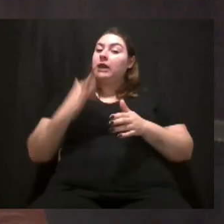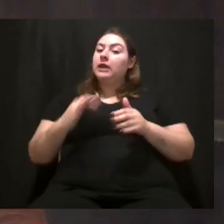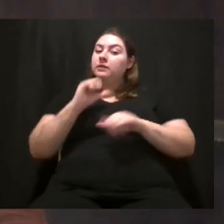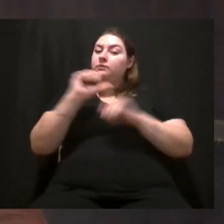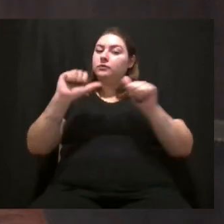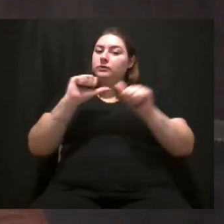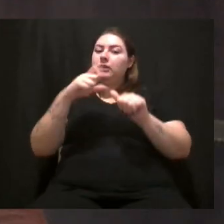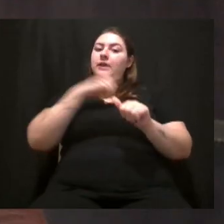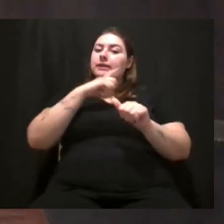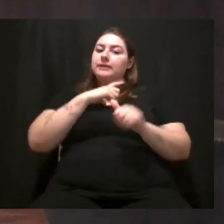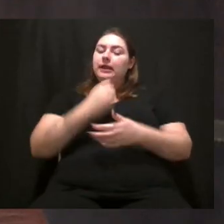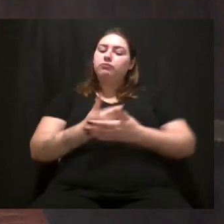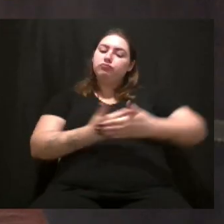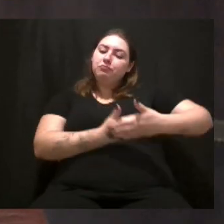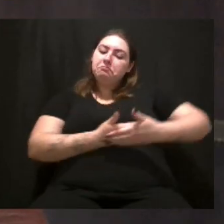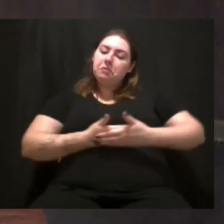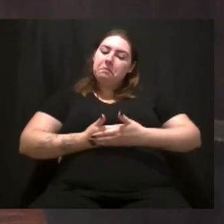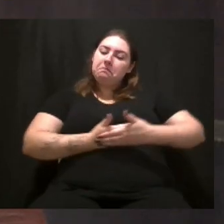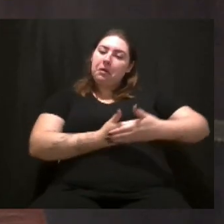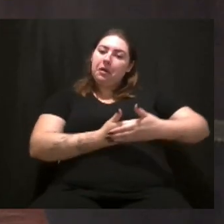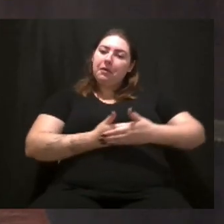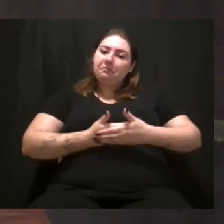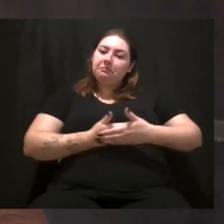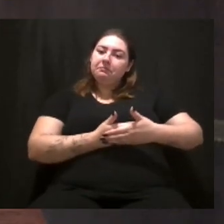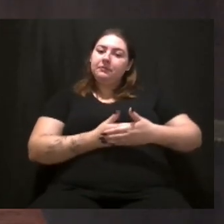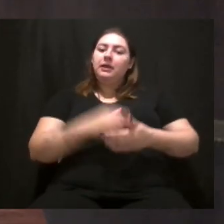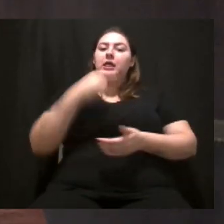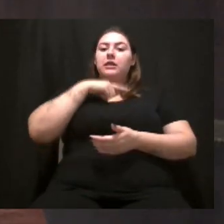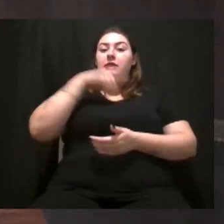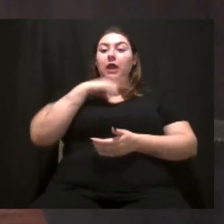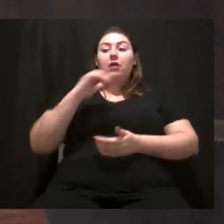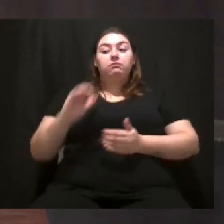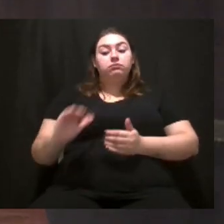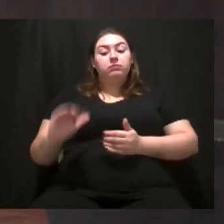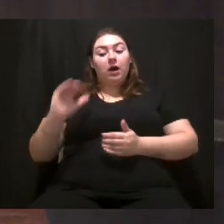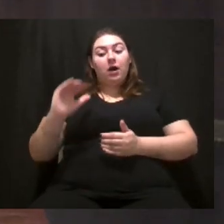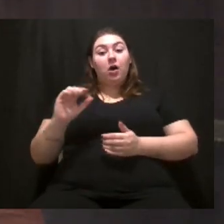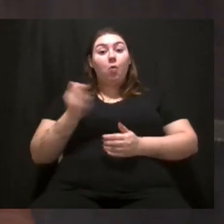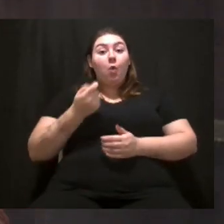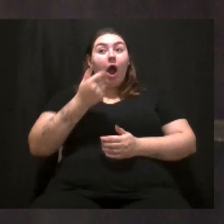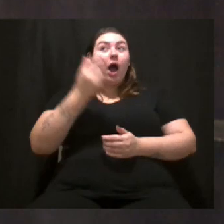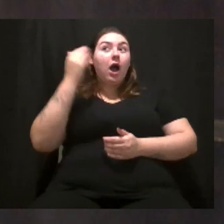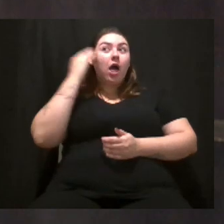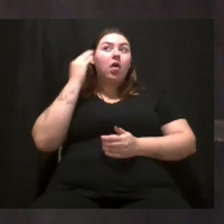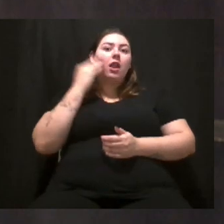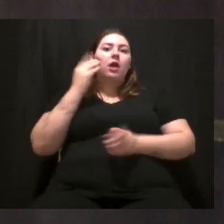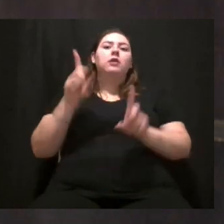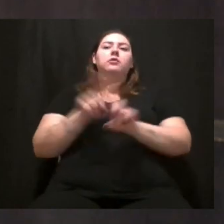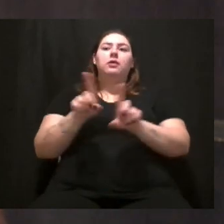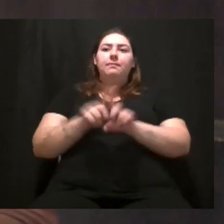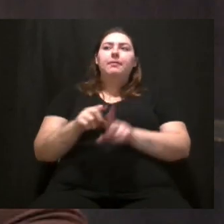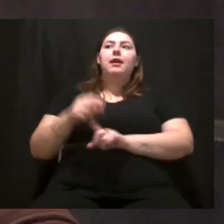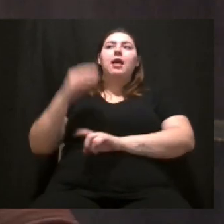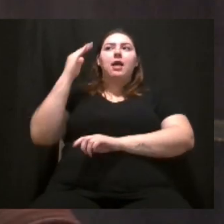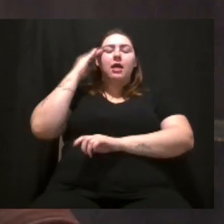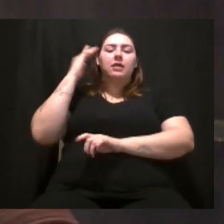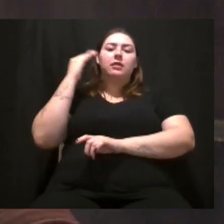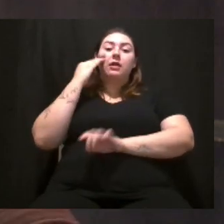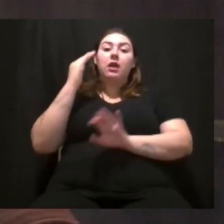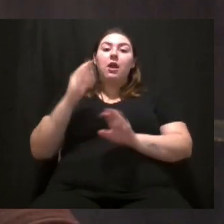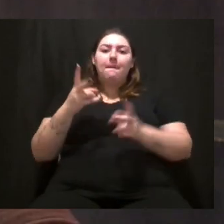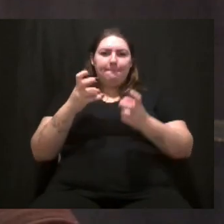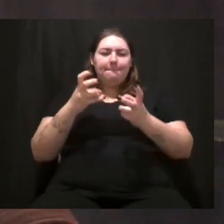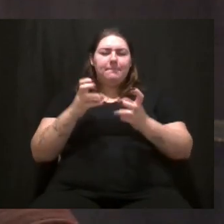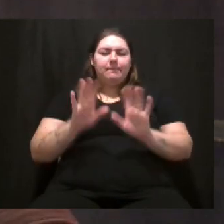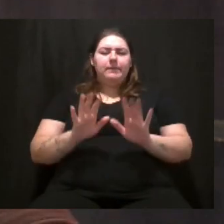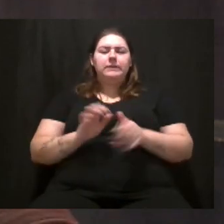bebê, você tem a fase que a criança é um pouco maior, tem a criança quase adolescente ou adolescente, né? E uma coisa que eu percebo que às vezes a